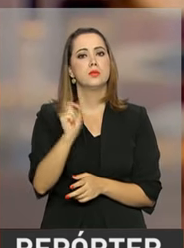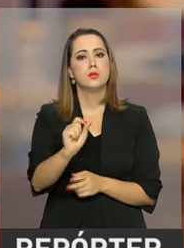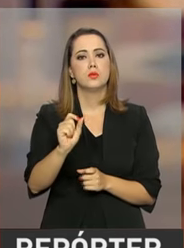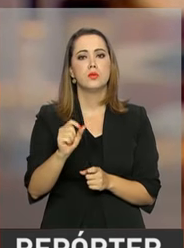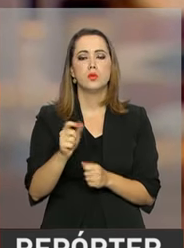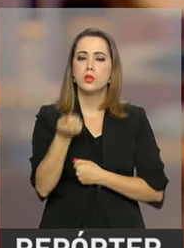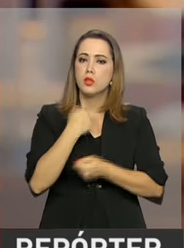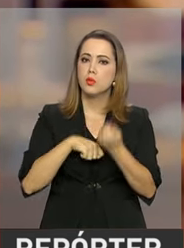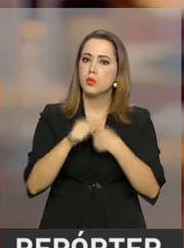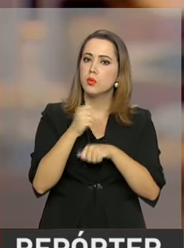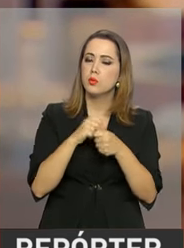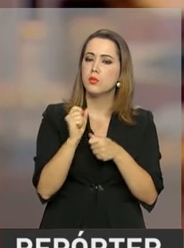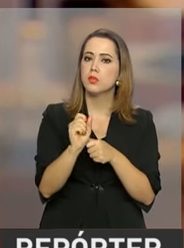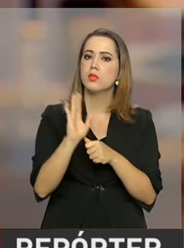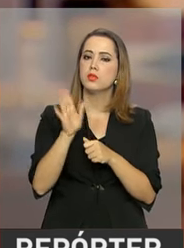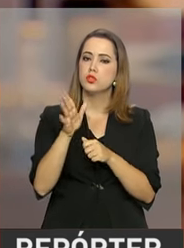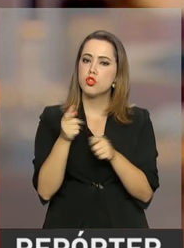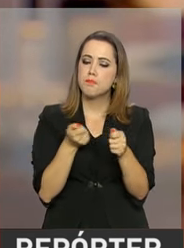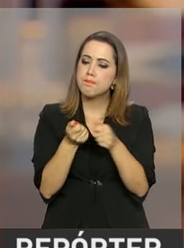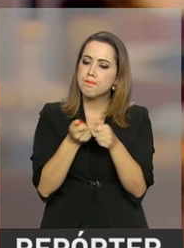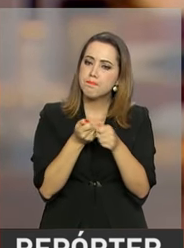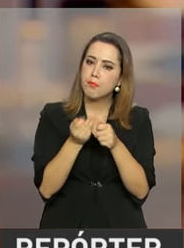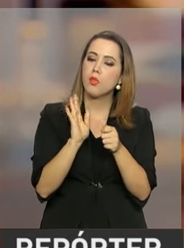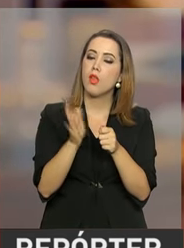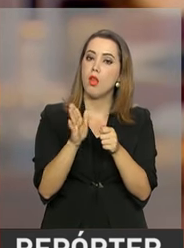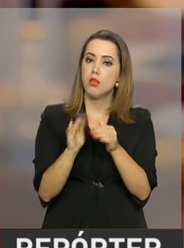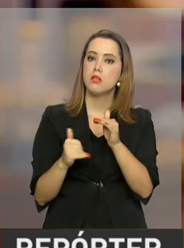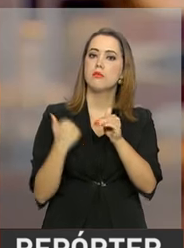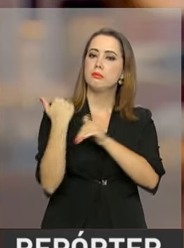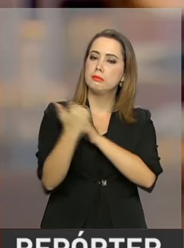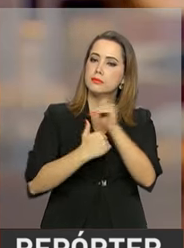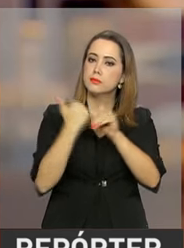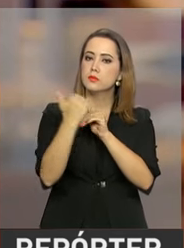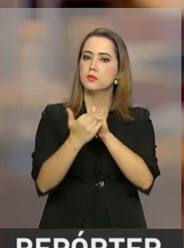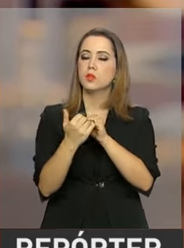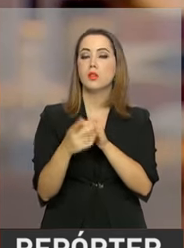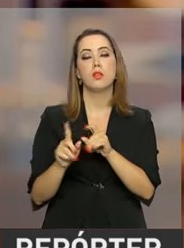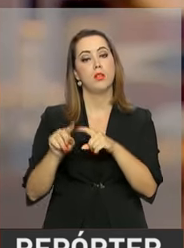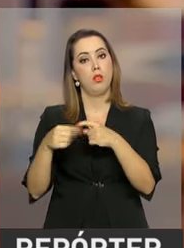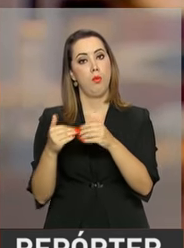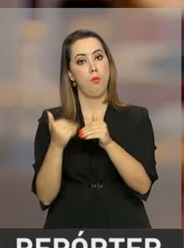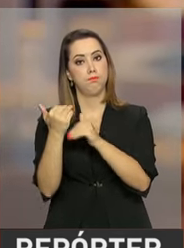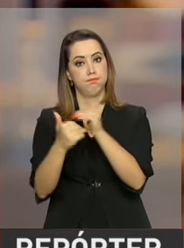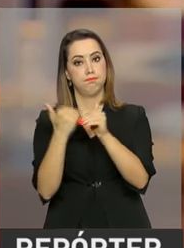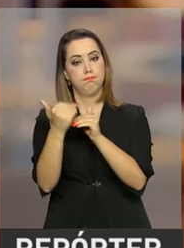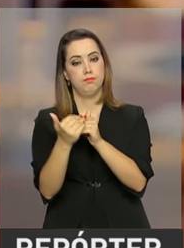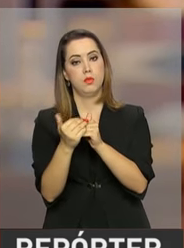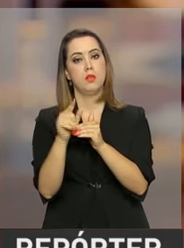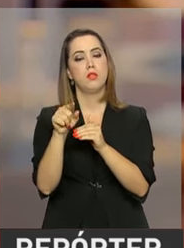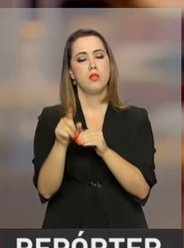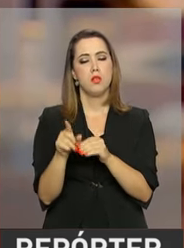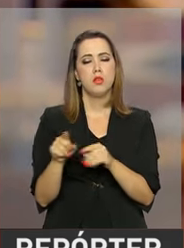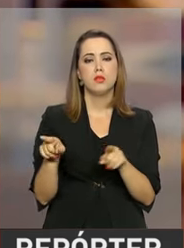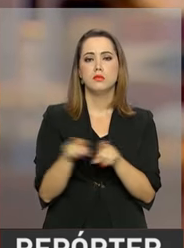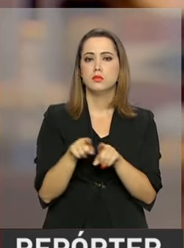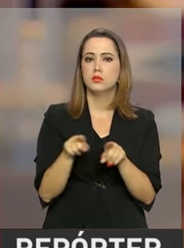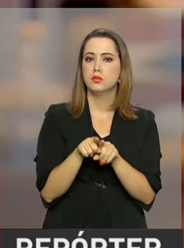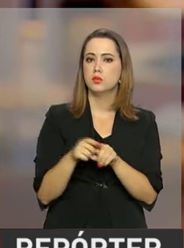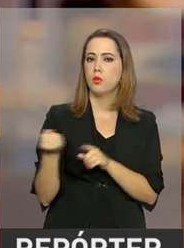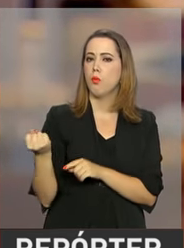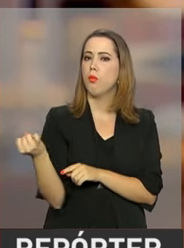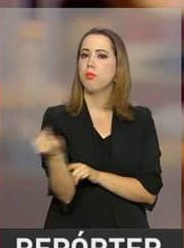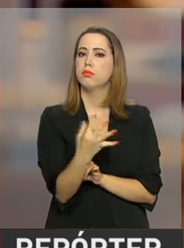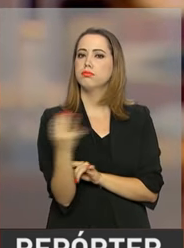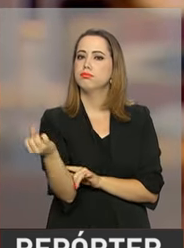que a economia está se ajustando, vai se ajustar, vai voltar a crescer, vai oferecer um grande número